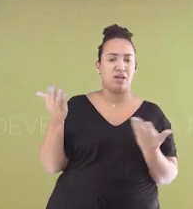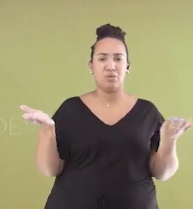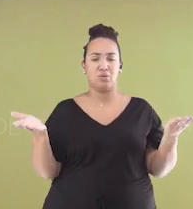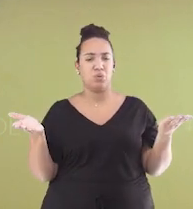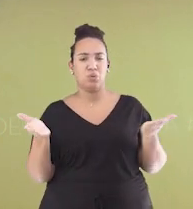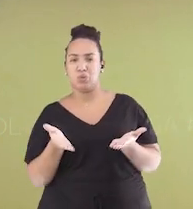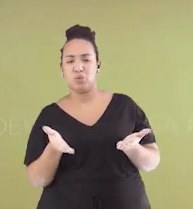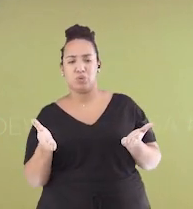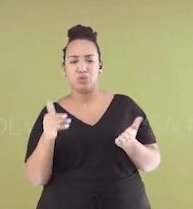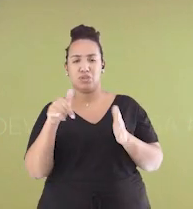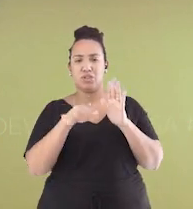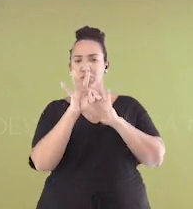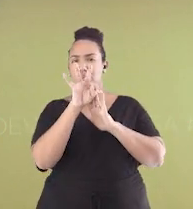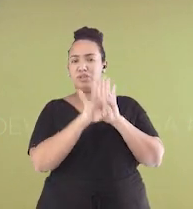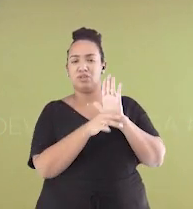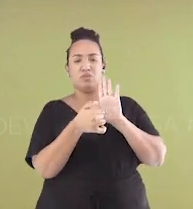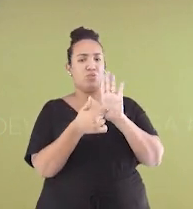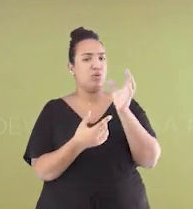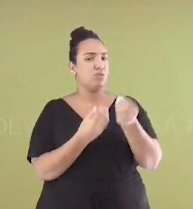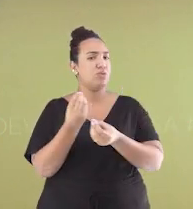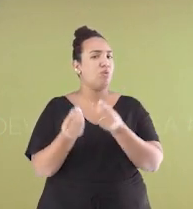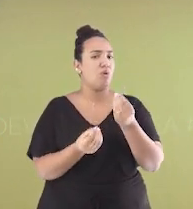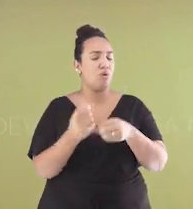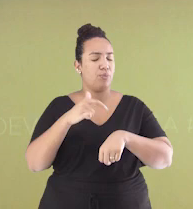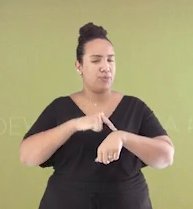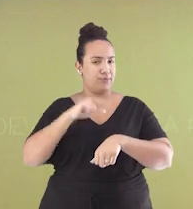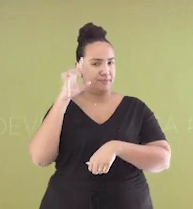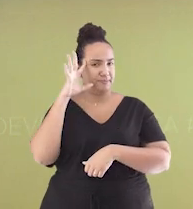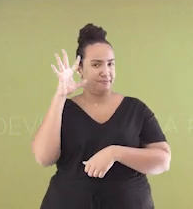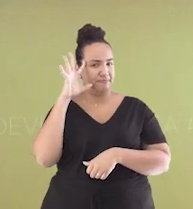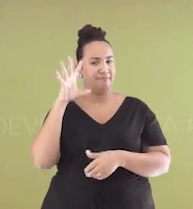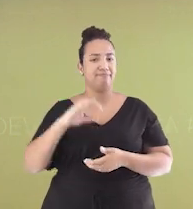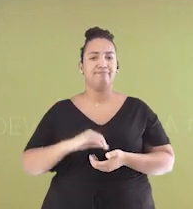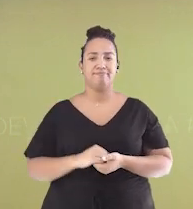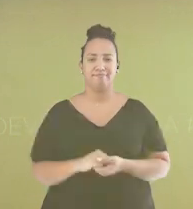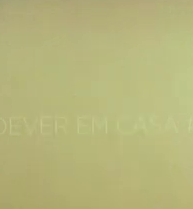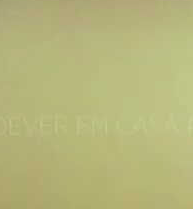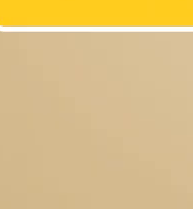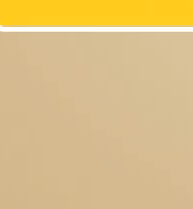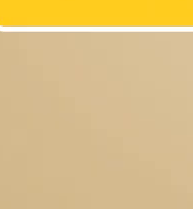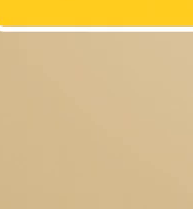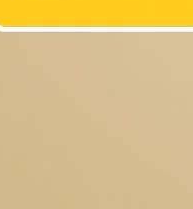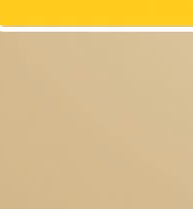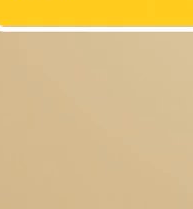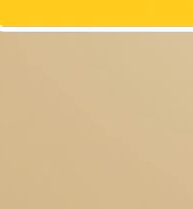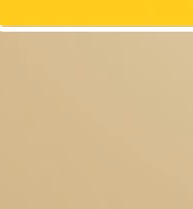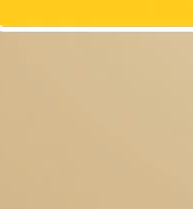é estabelecido nesse texto? Mais um tempinho para vocês pensarem.